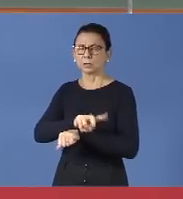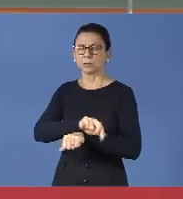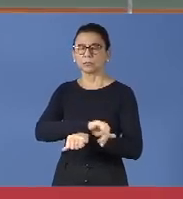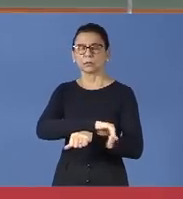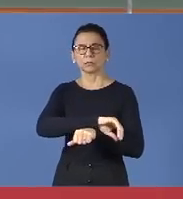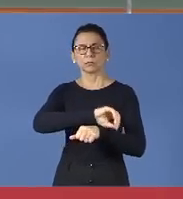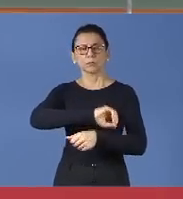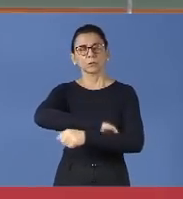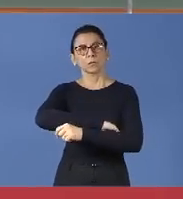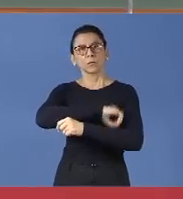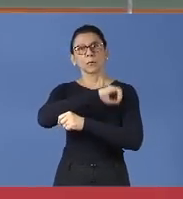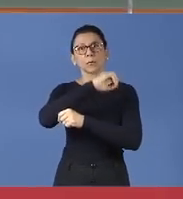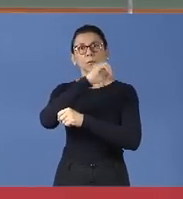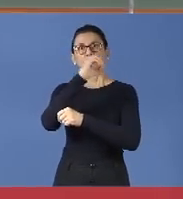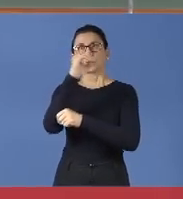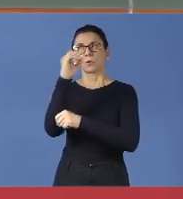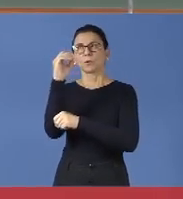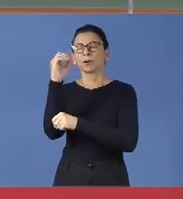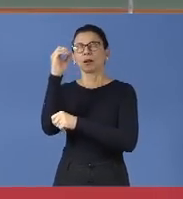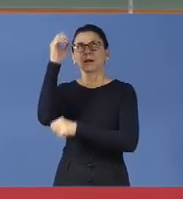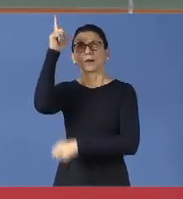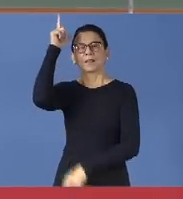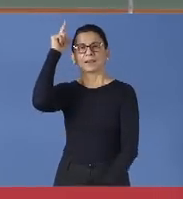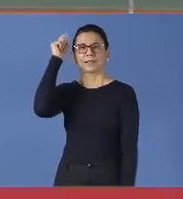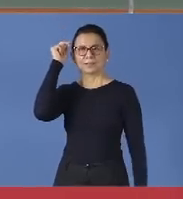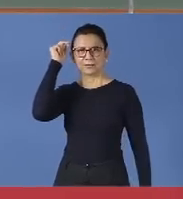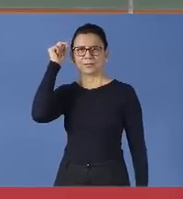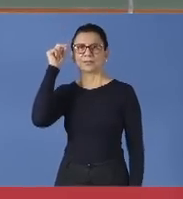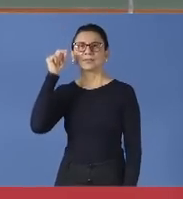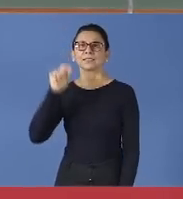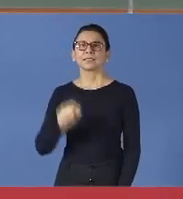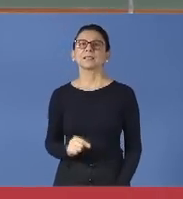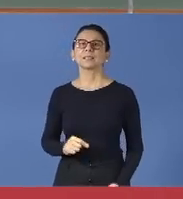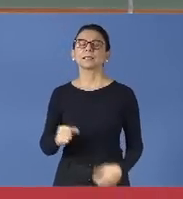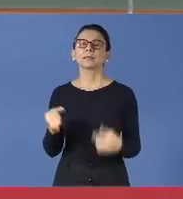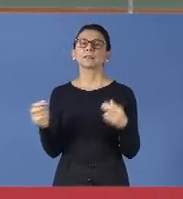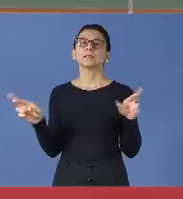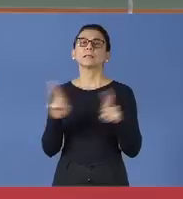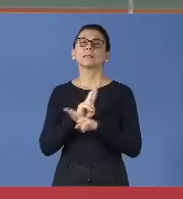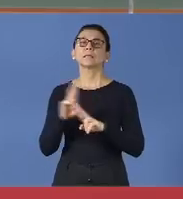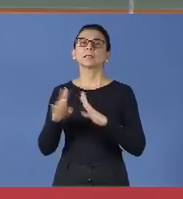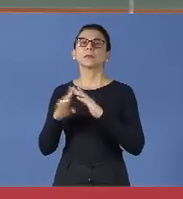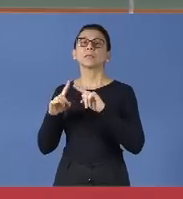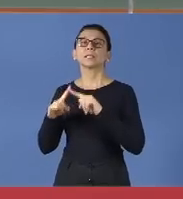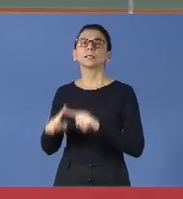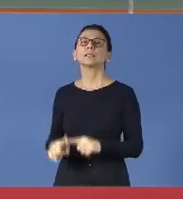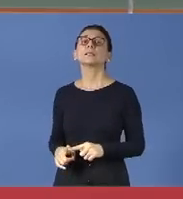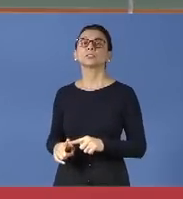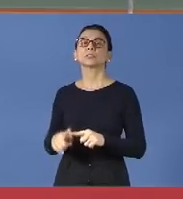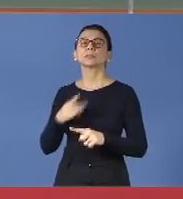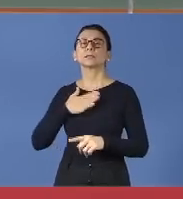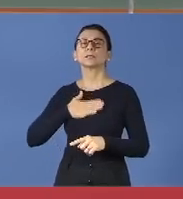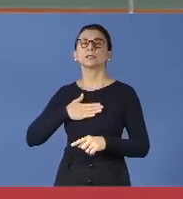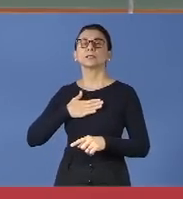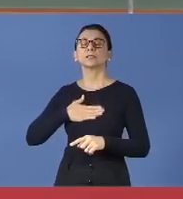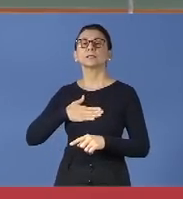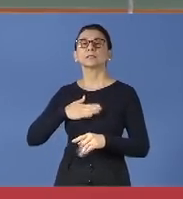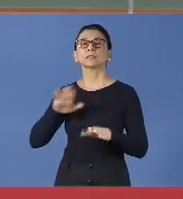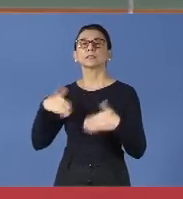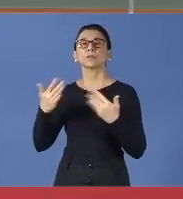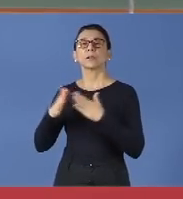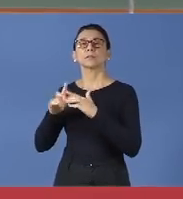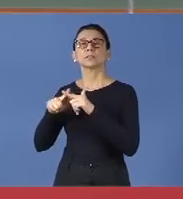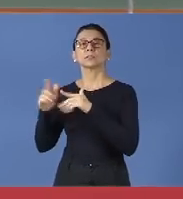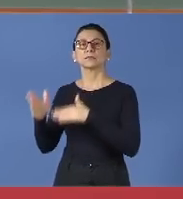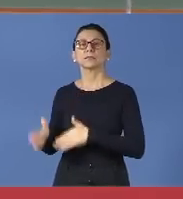é o novo dia. O amanhecer para a igreja vai trazer o descanso da igreja nos braços do Senhor. Então, uma